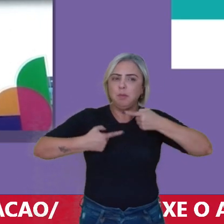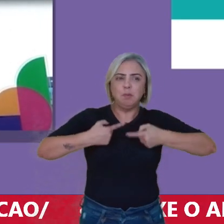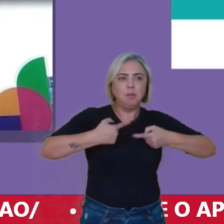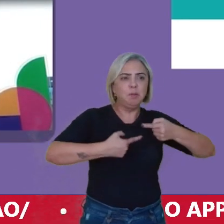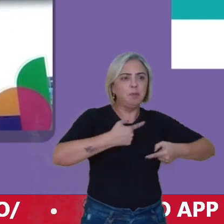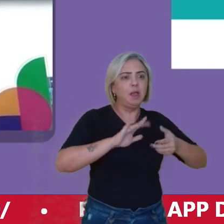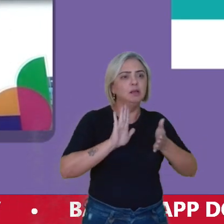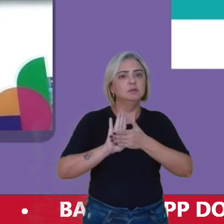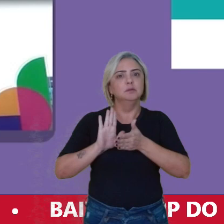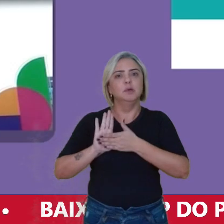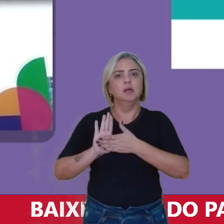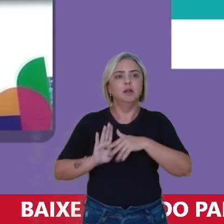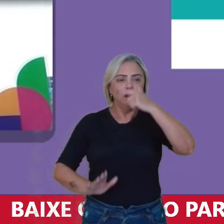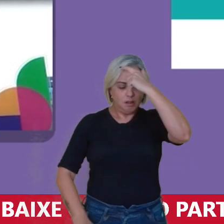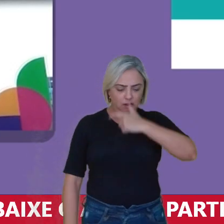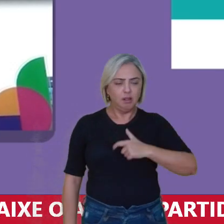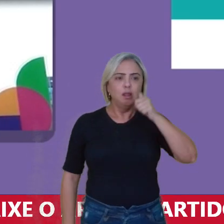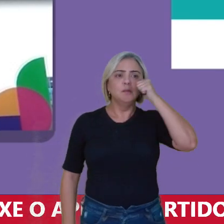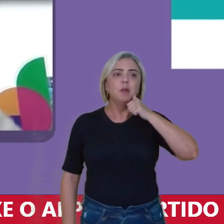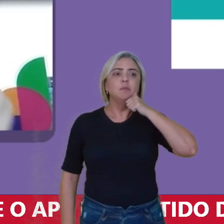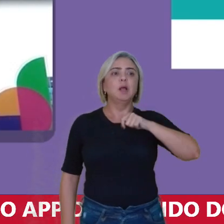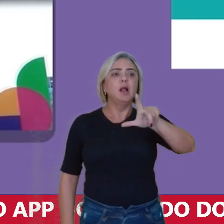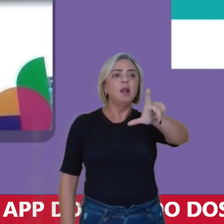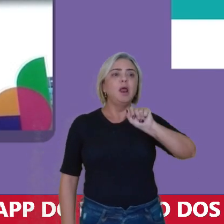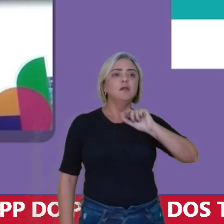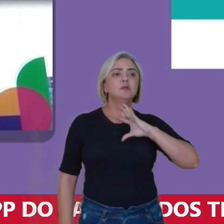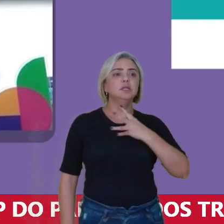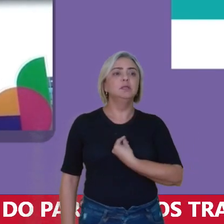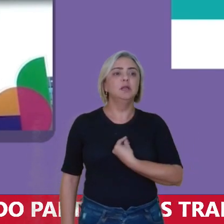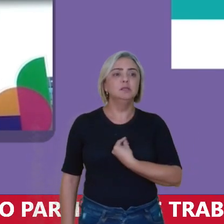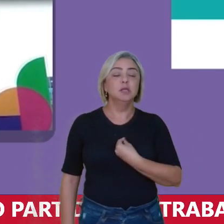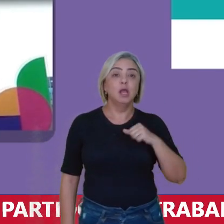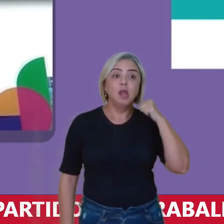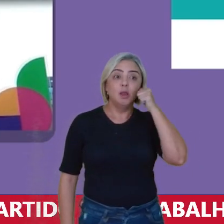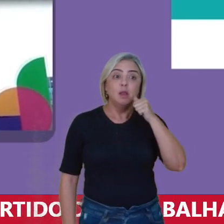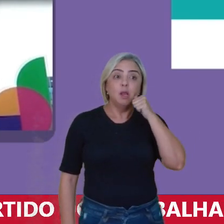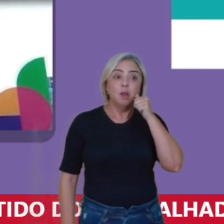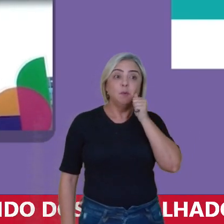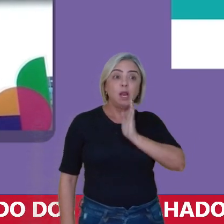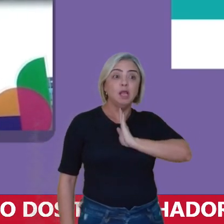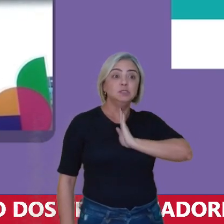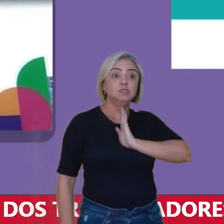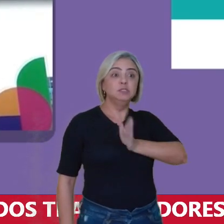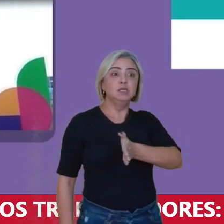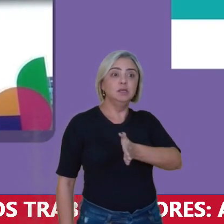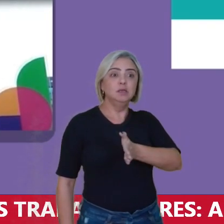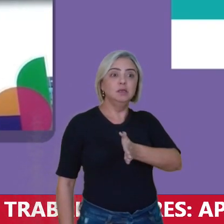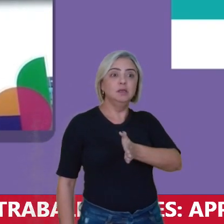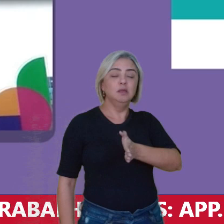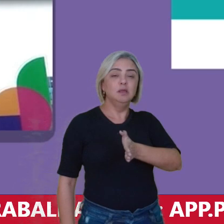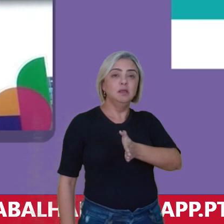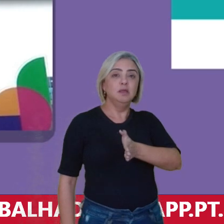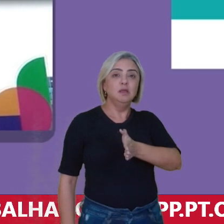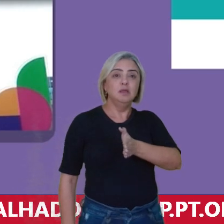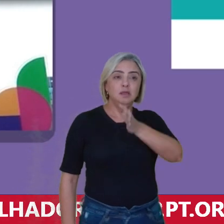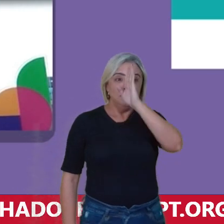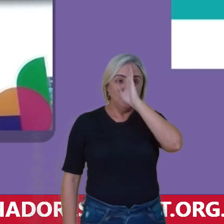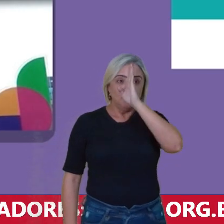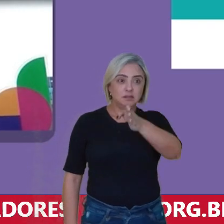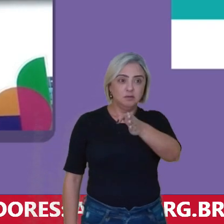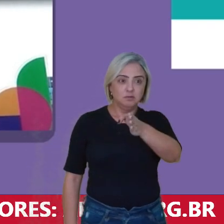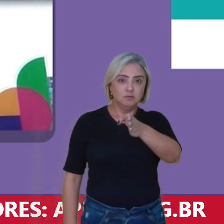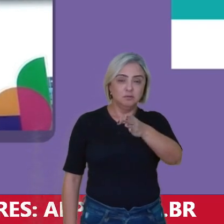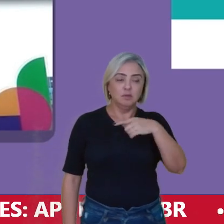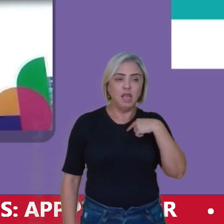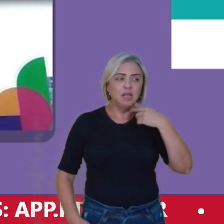pauta. Sejamos nós as mulheres lésbicas e transgêneras, sejamos nós mulheres cisgêneras e heterossexuais.